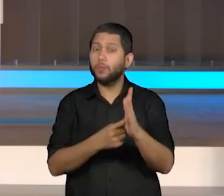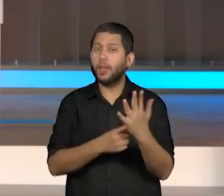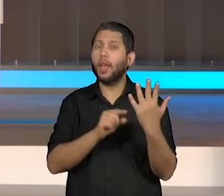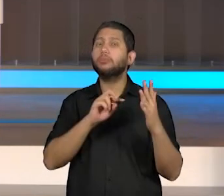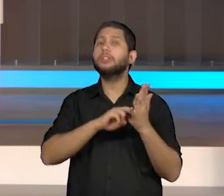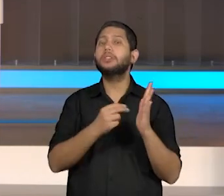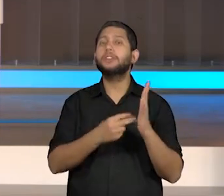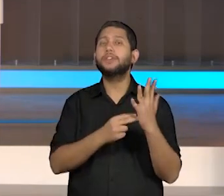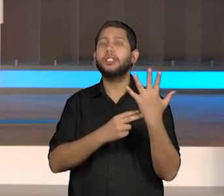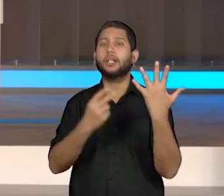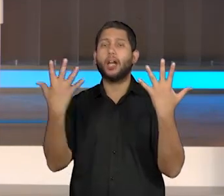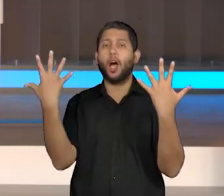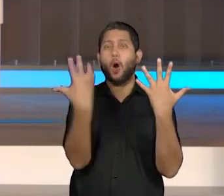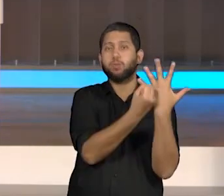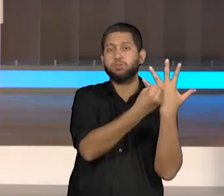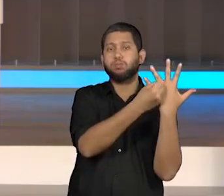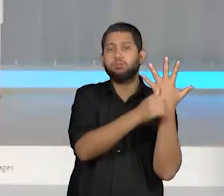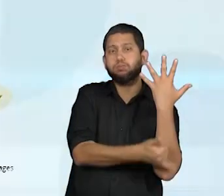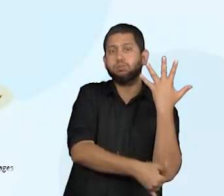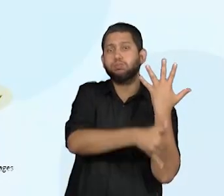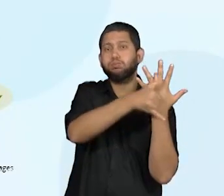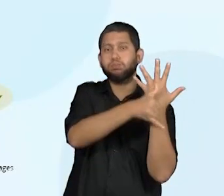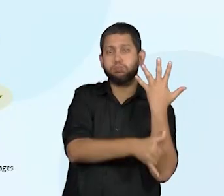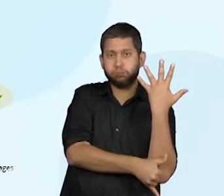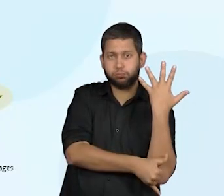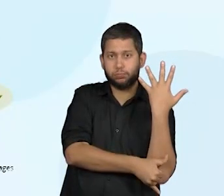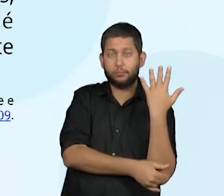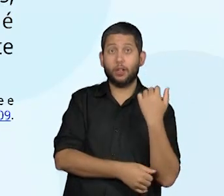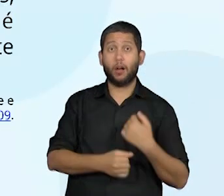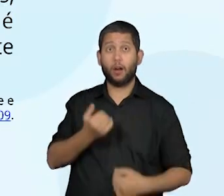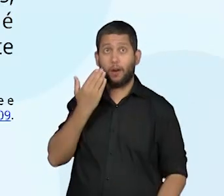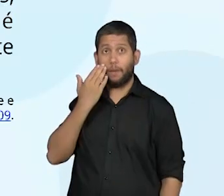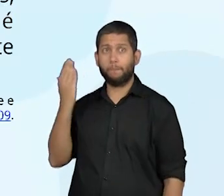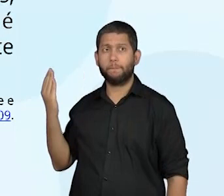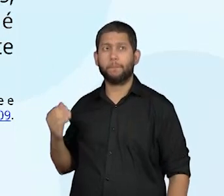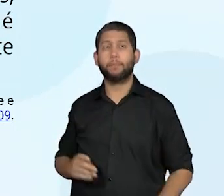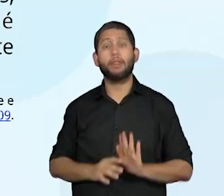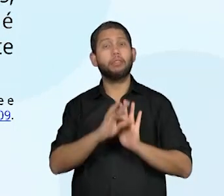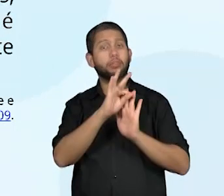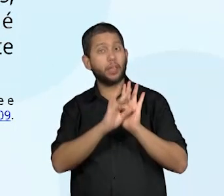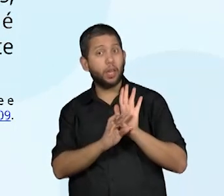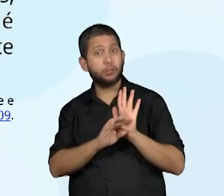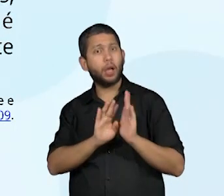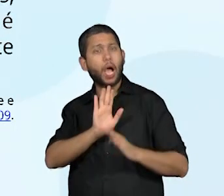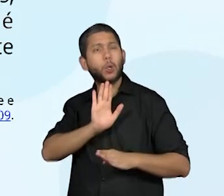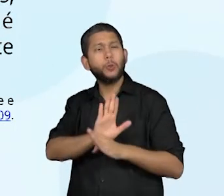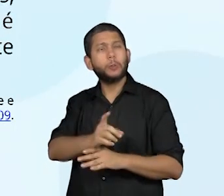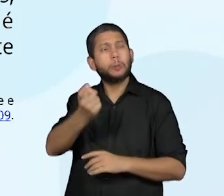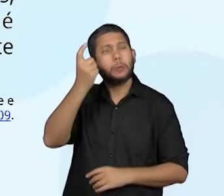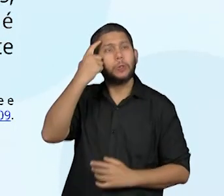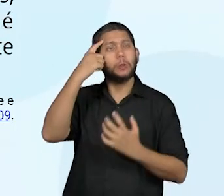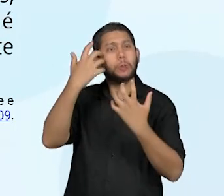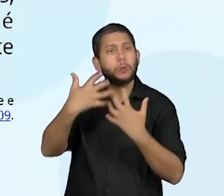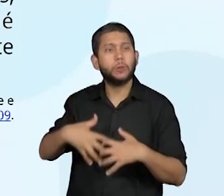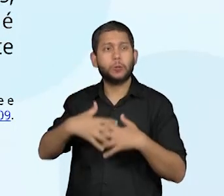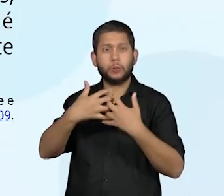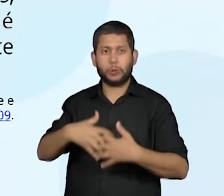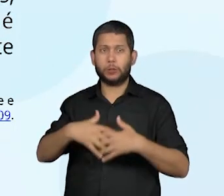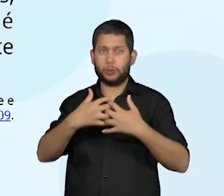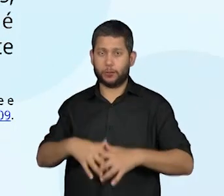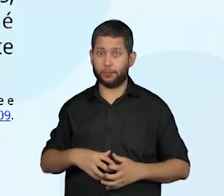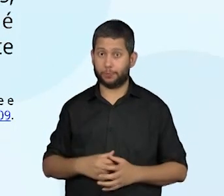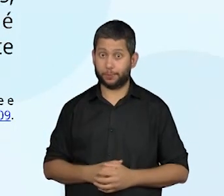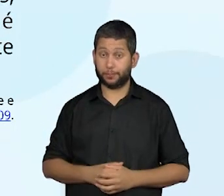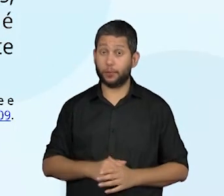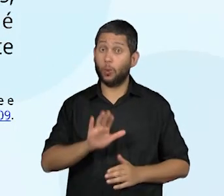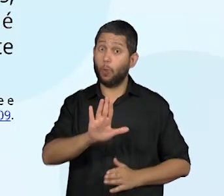Então, eu trouxe aqui um texto informativo sobre a fotossíntese. Mas antes de eu